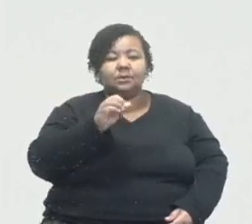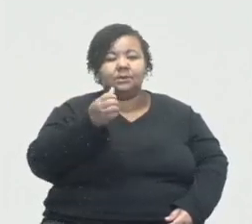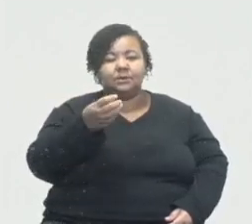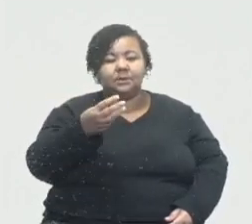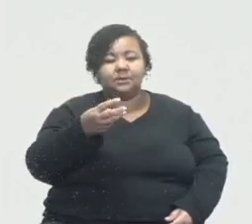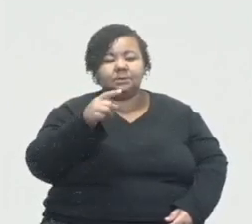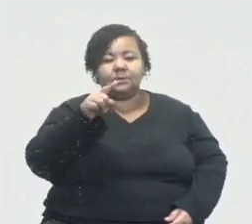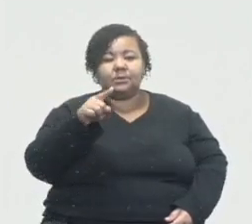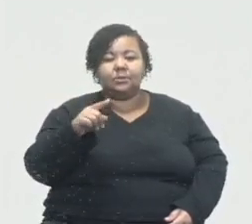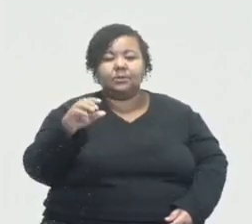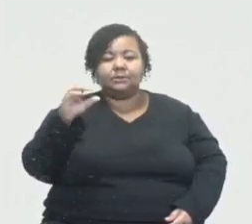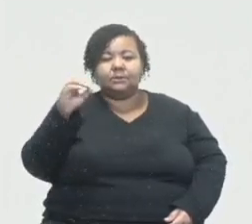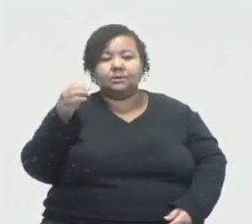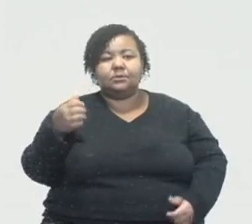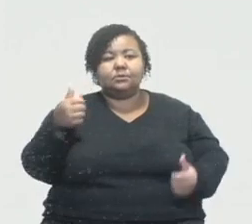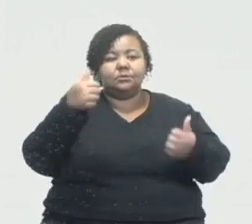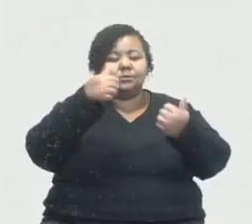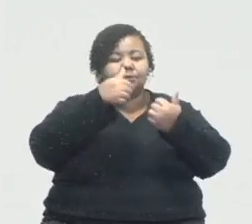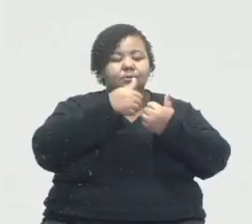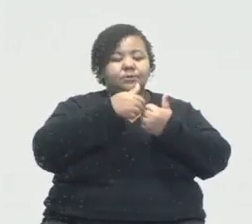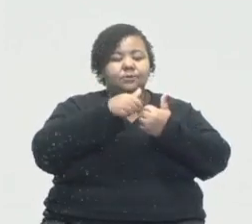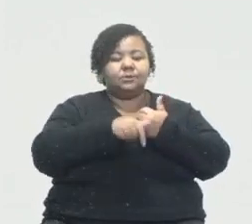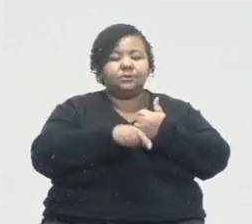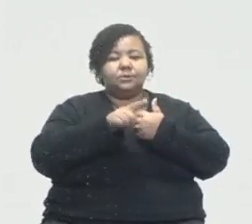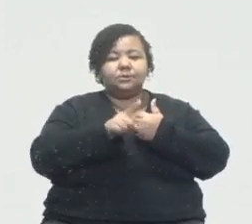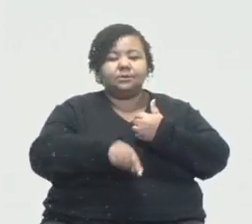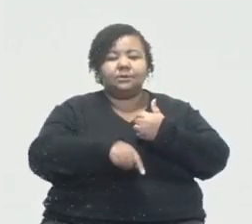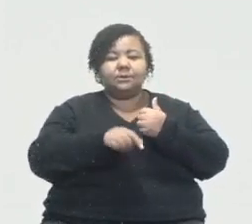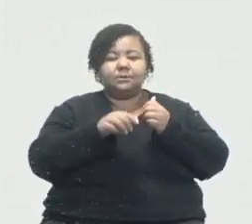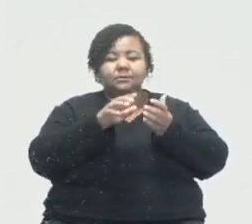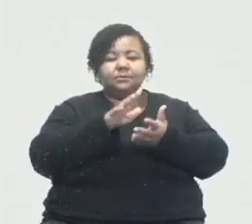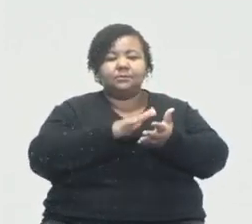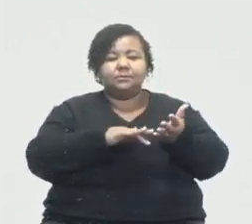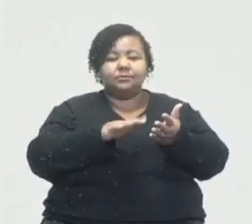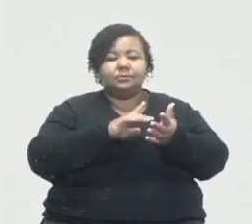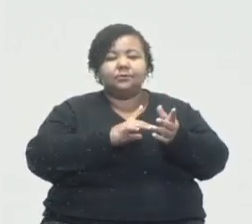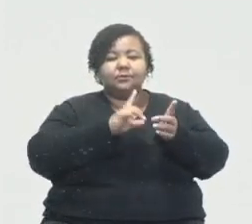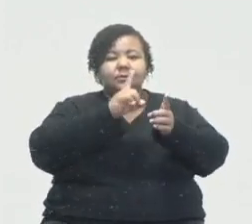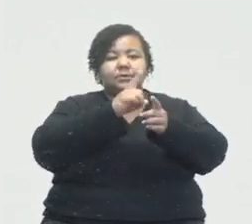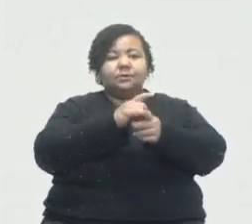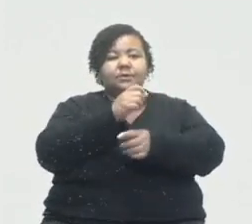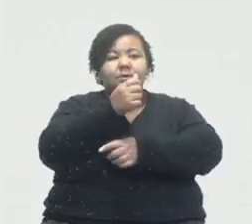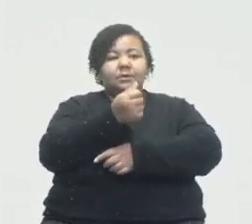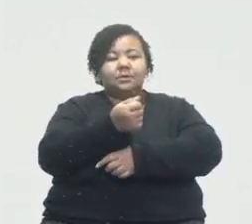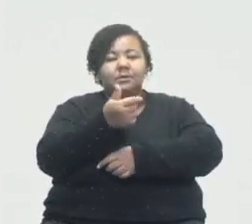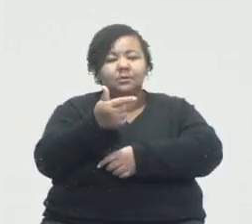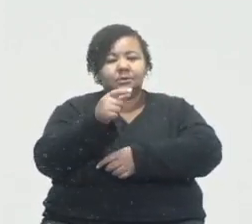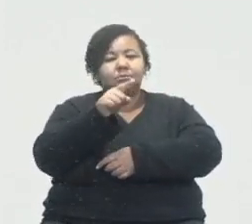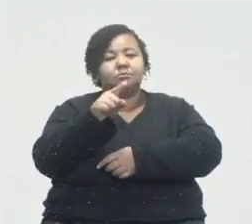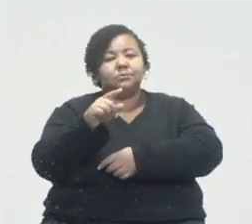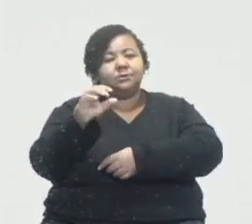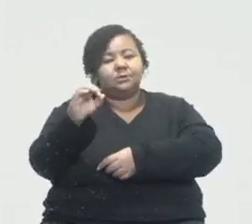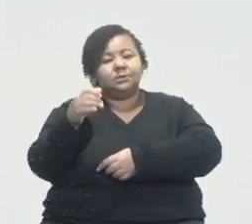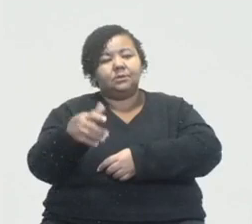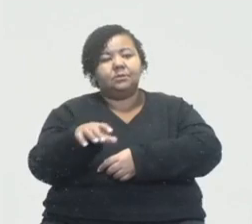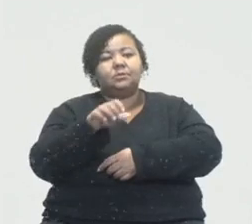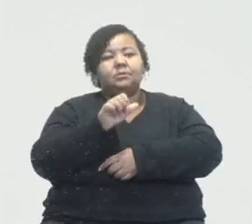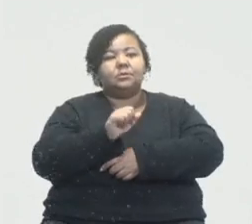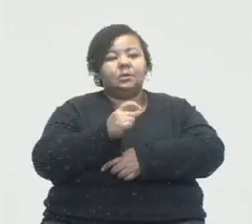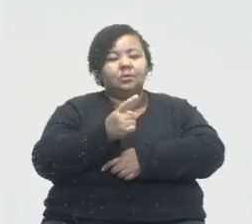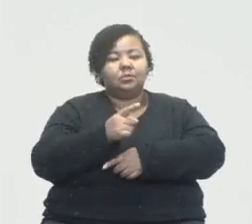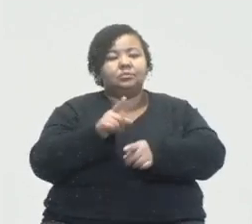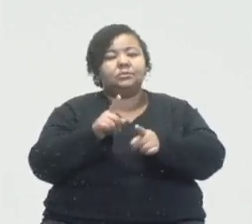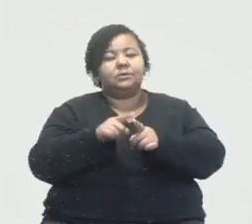A3 é igual a 0, substituindo aqui, fazendo substituições regressivas, nós vamos encontrar que o A2 também é 0 e o